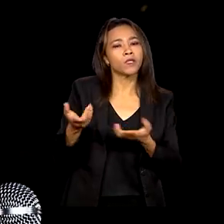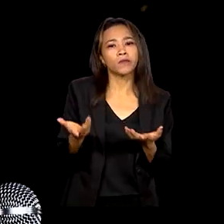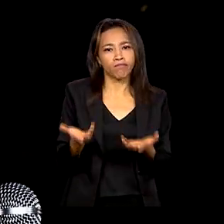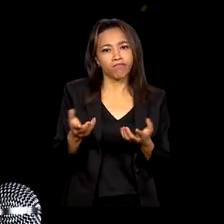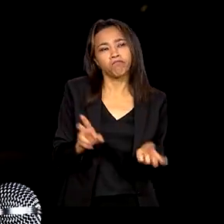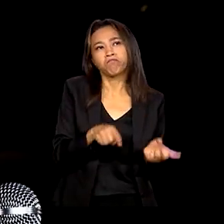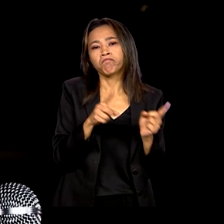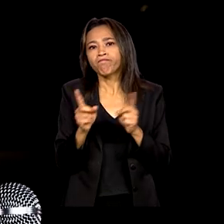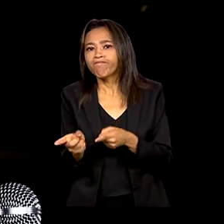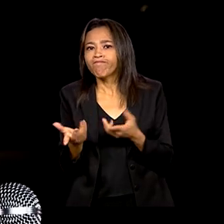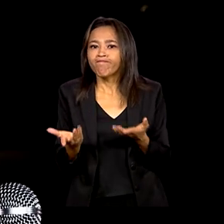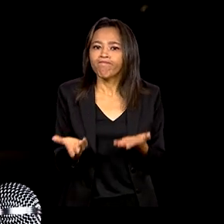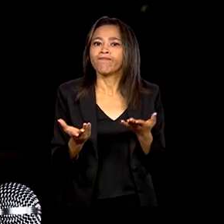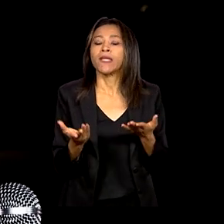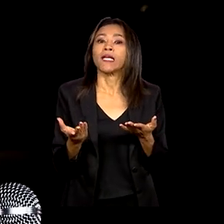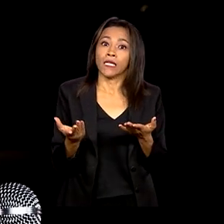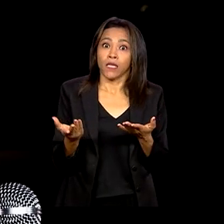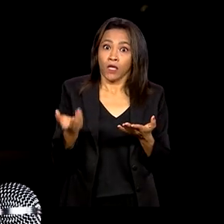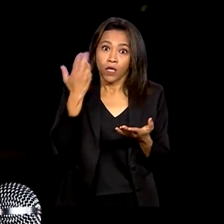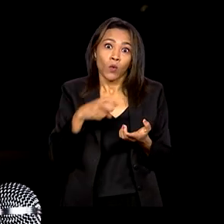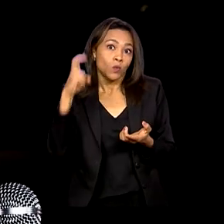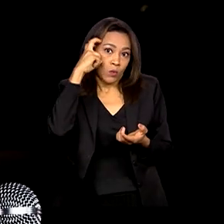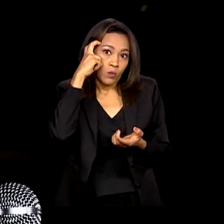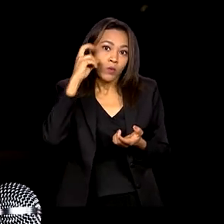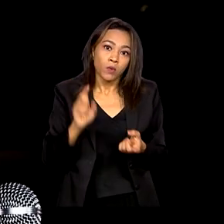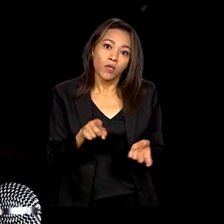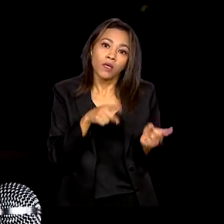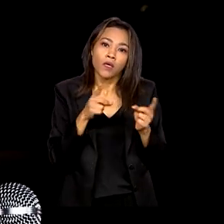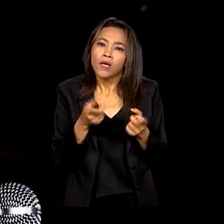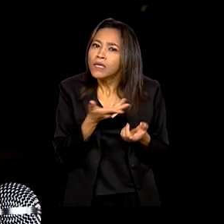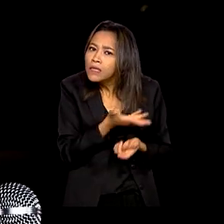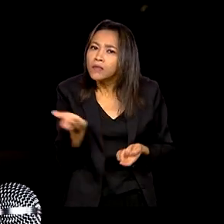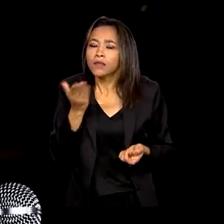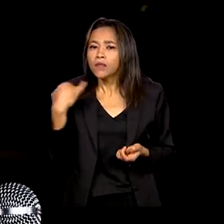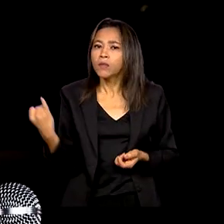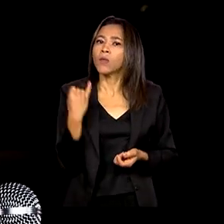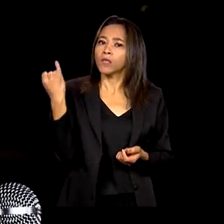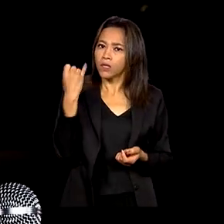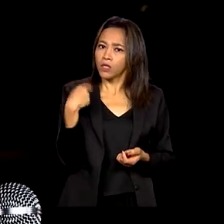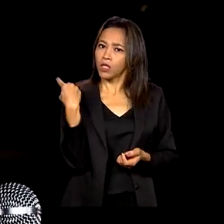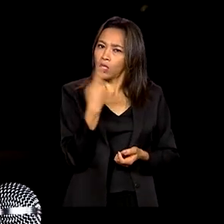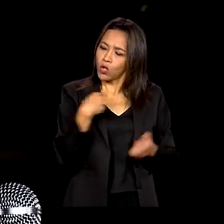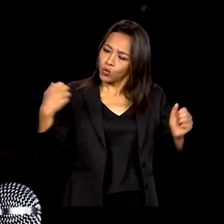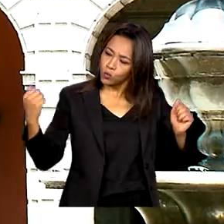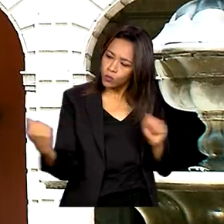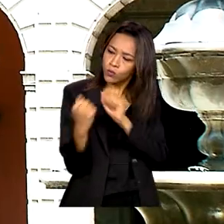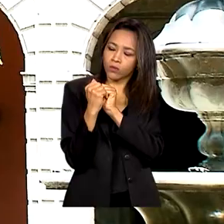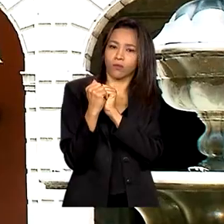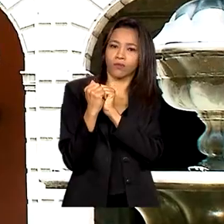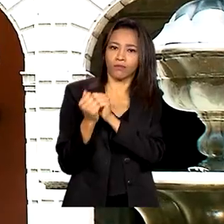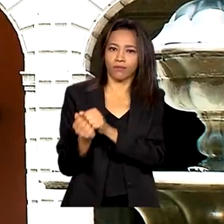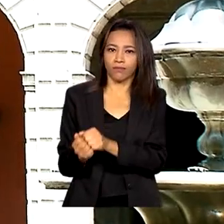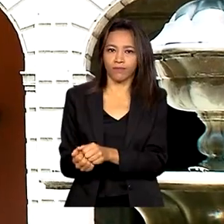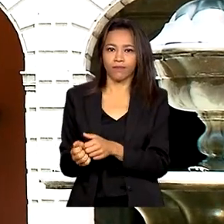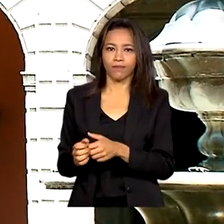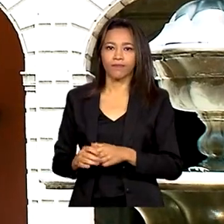seja a relação do ponto de vista cultural é muito importante que nós estejamos juntos